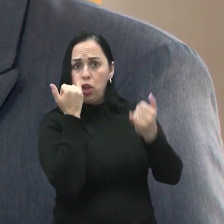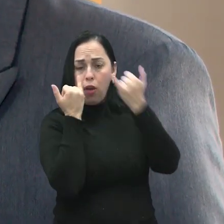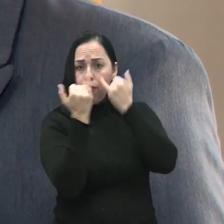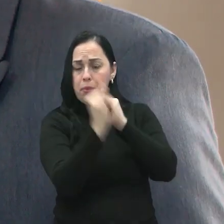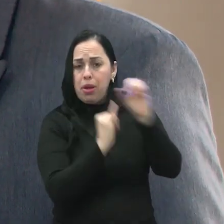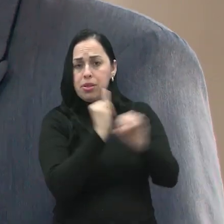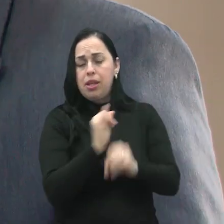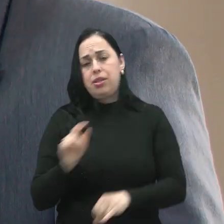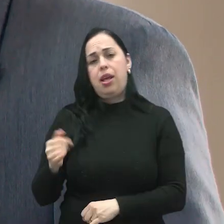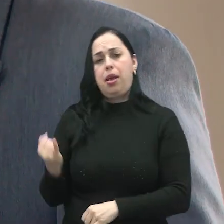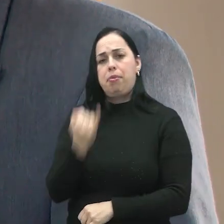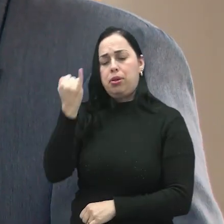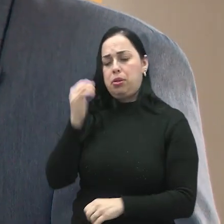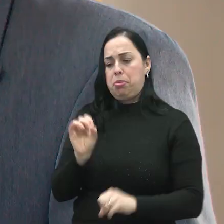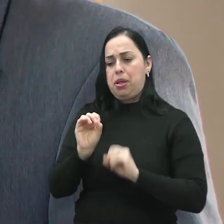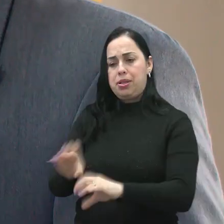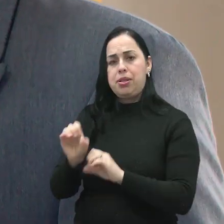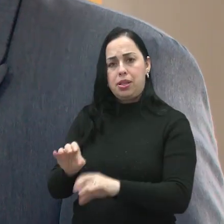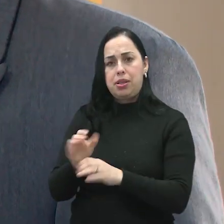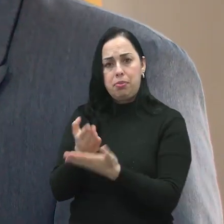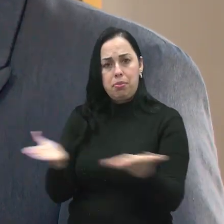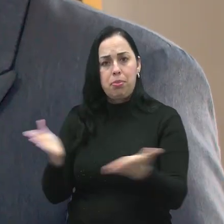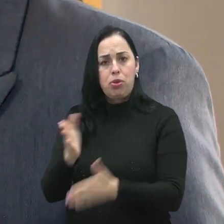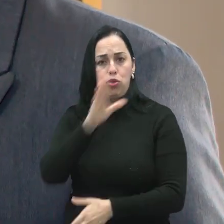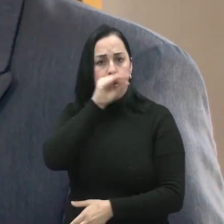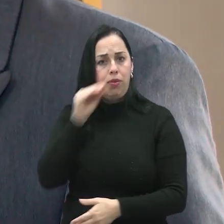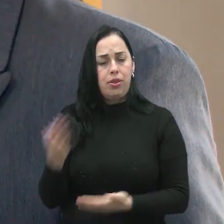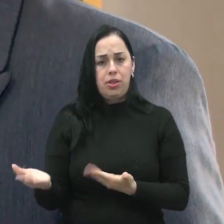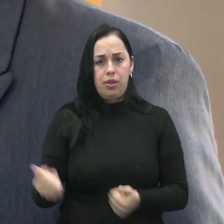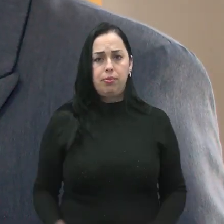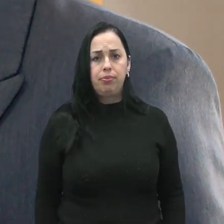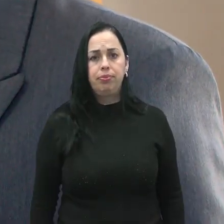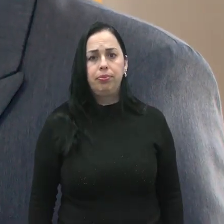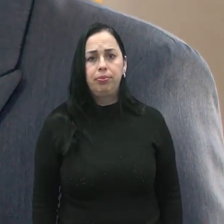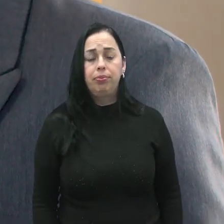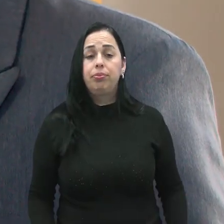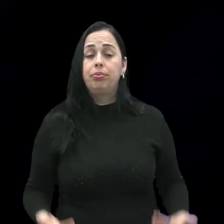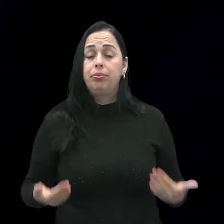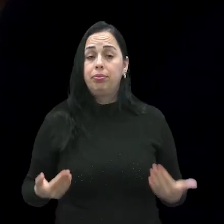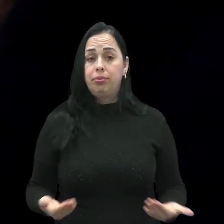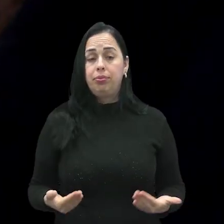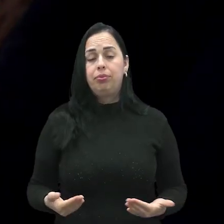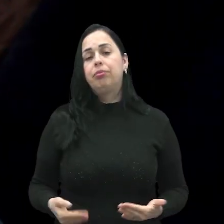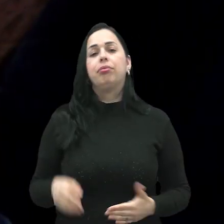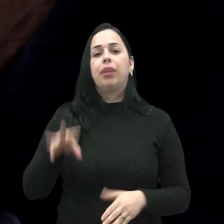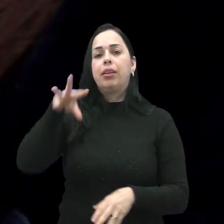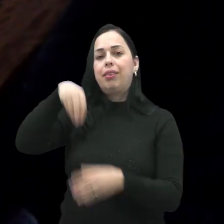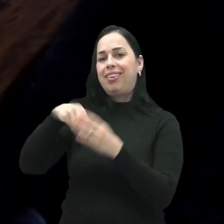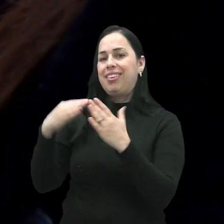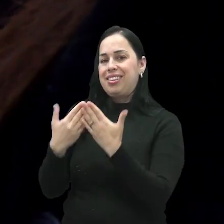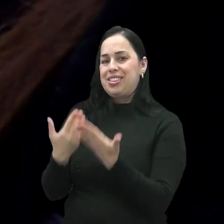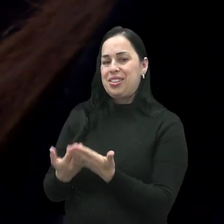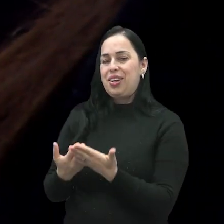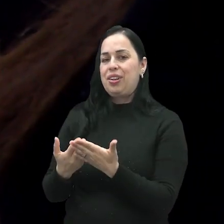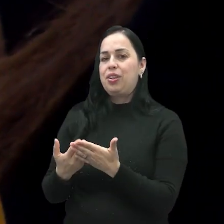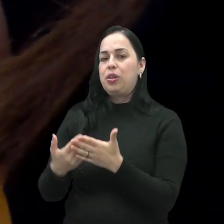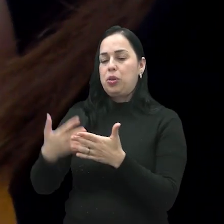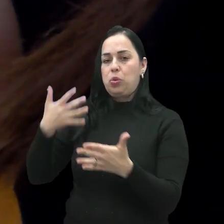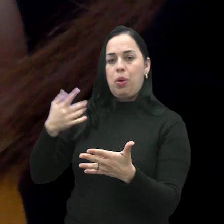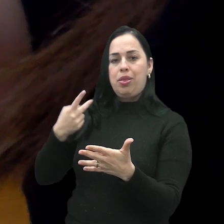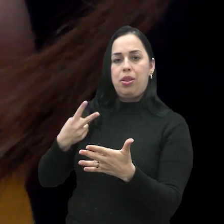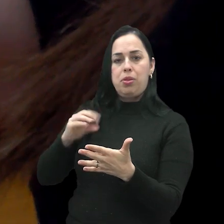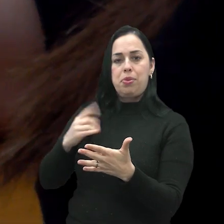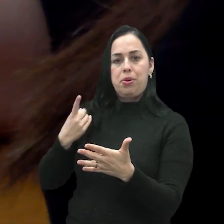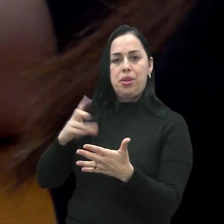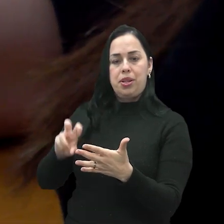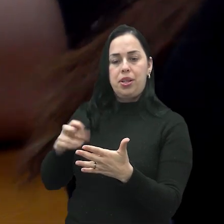e informática, é muito importante que isso seja levado aos jovens e adolescentes nas escolas públicas. Além das instituições de ensino, desde